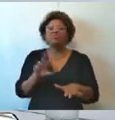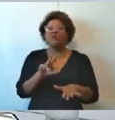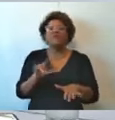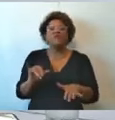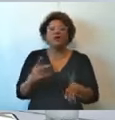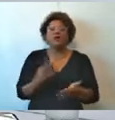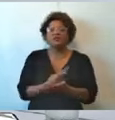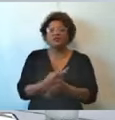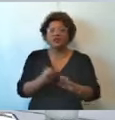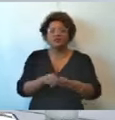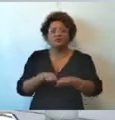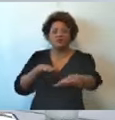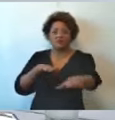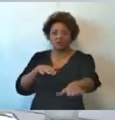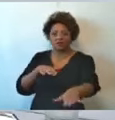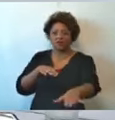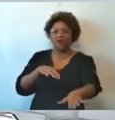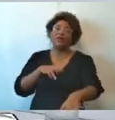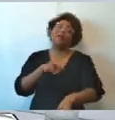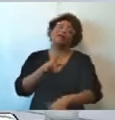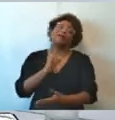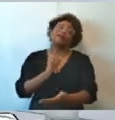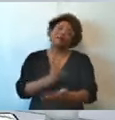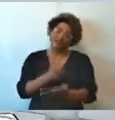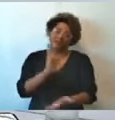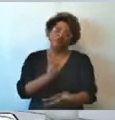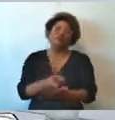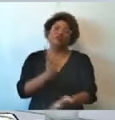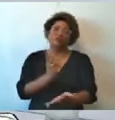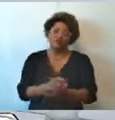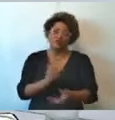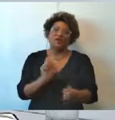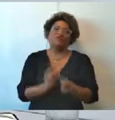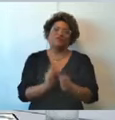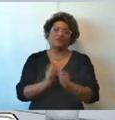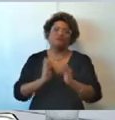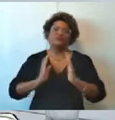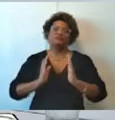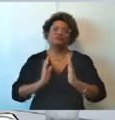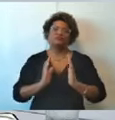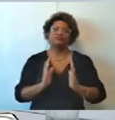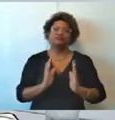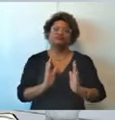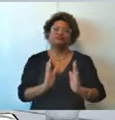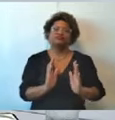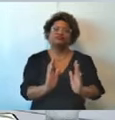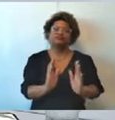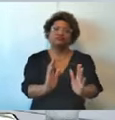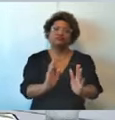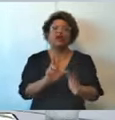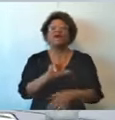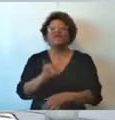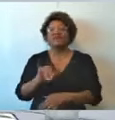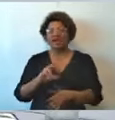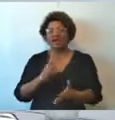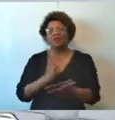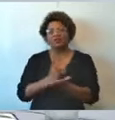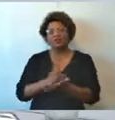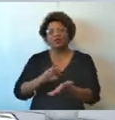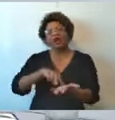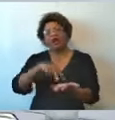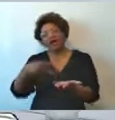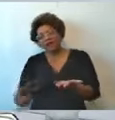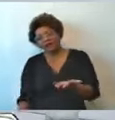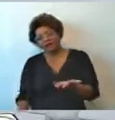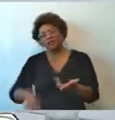vamos deixar de usar os corredores. Nós vamos continuar usando os corredores. Nós vamos continuar caindo de moto. Nós vamos continuar machucando de moto.